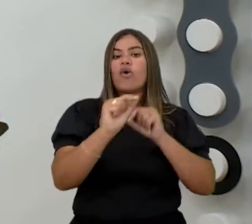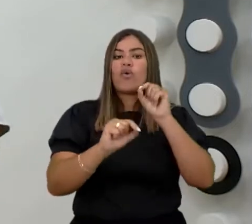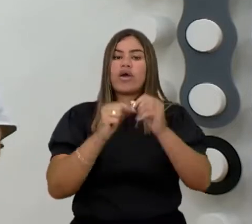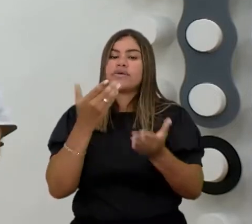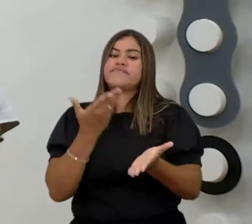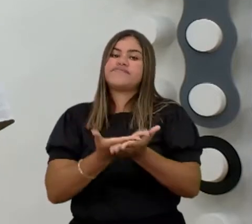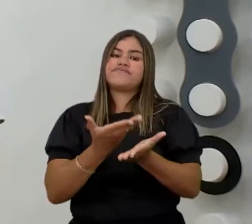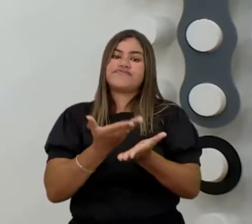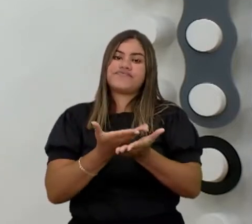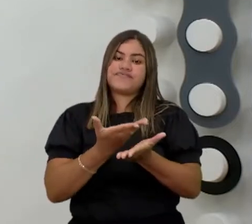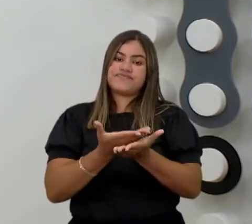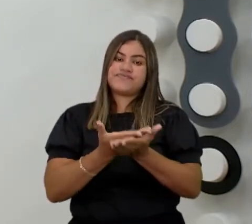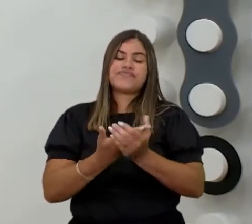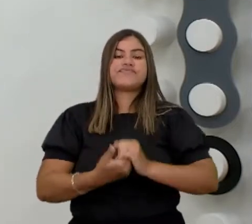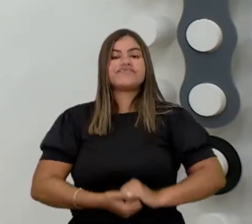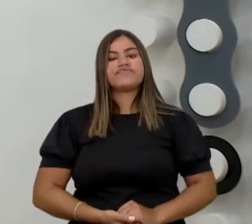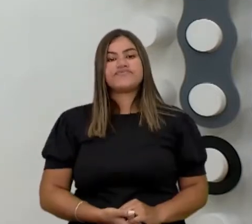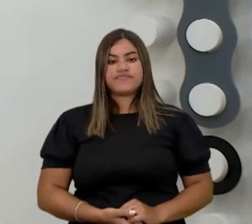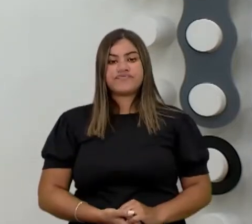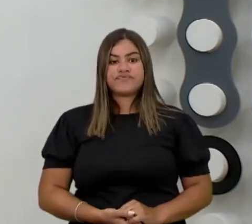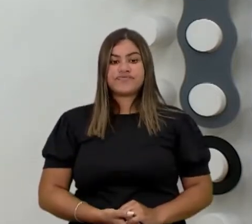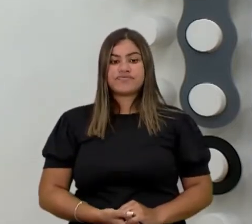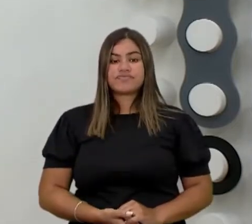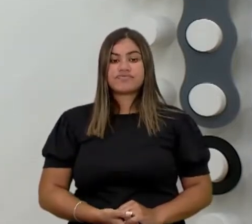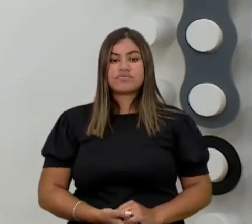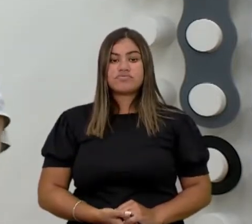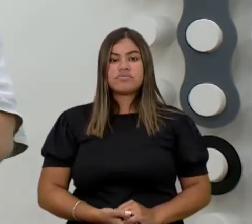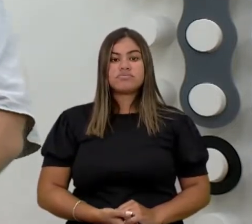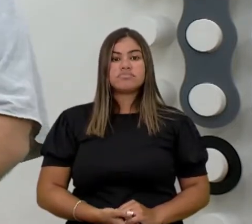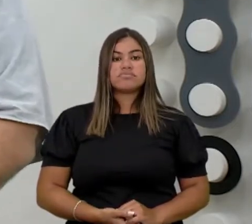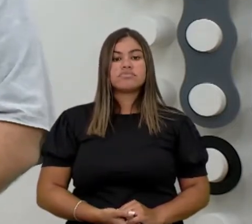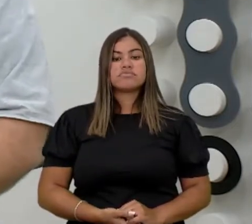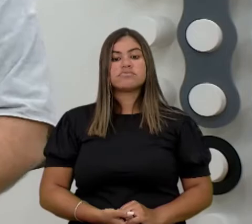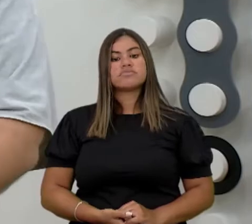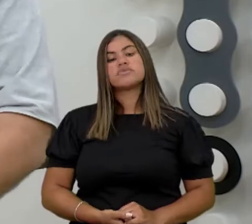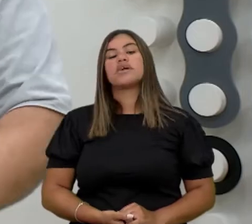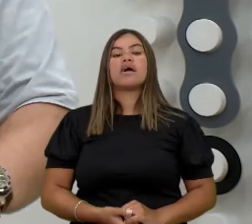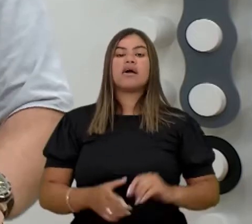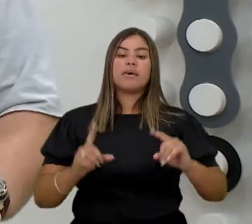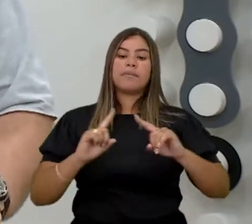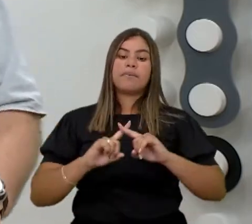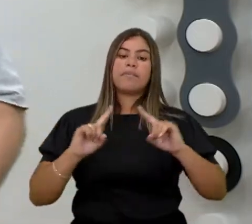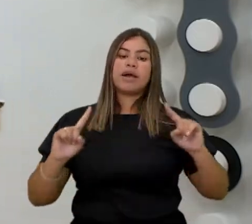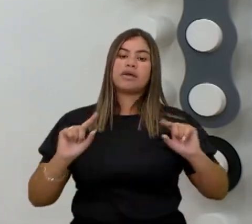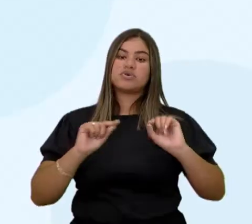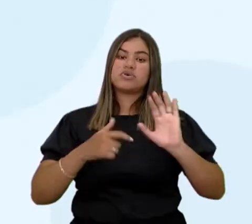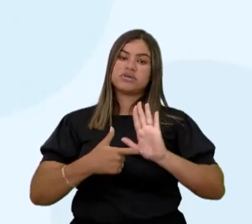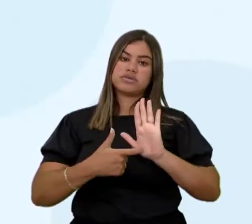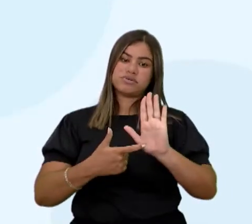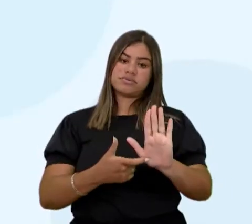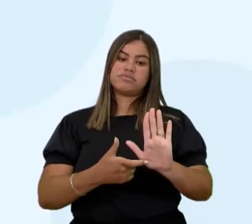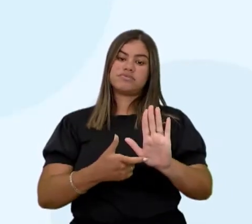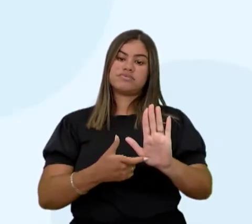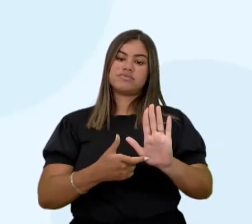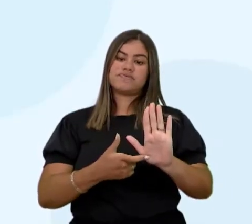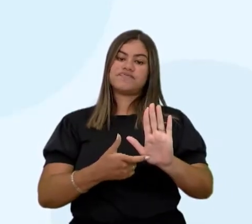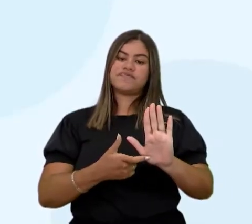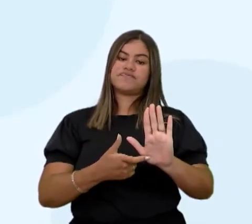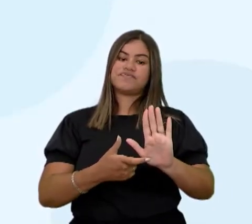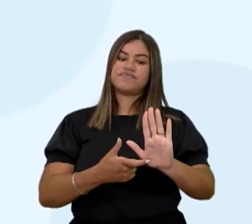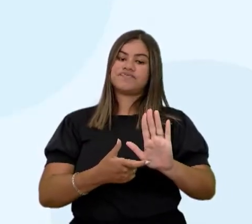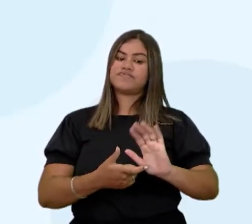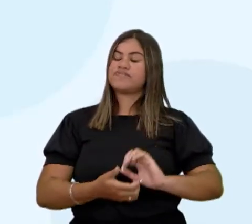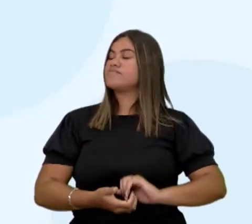aí do nosso planeta, tá certo? Mas aí eu trouxe também uma imagem, né, mostrando aí, né,